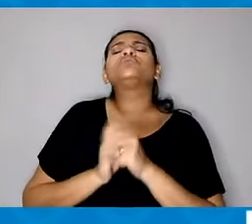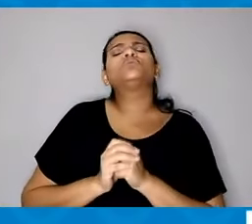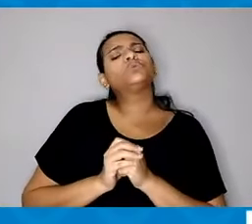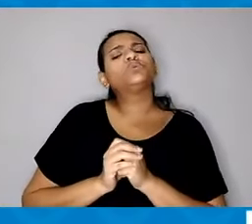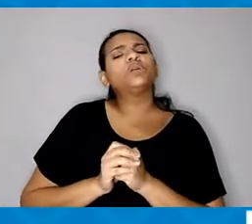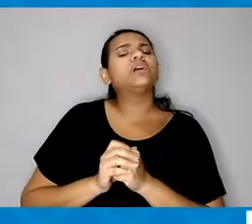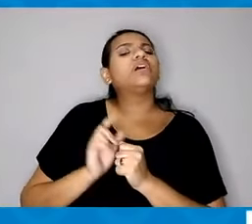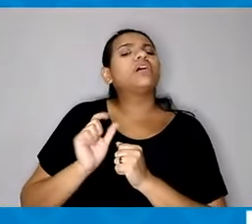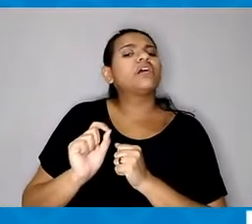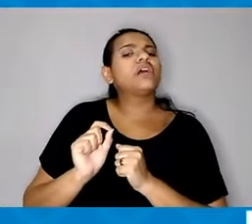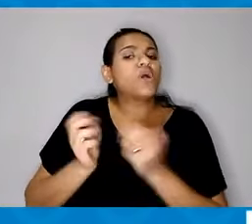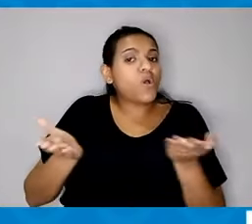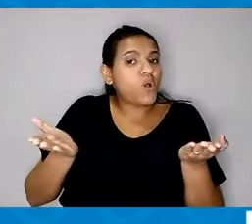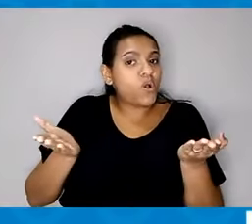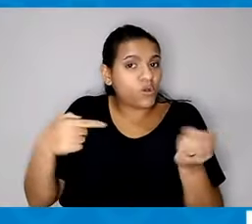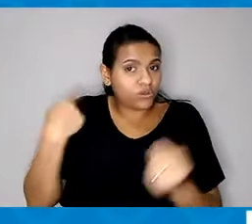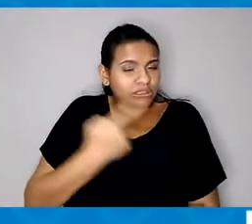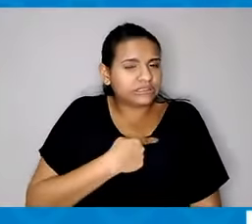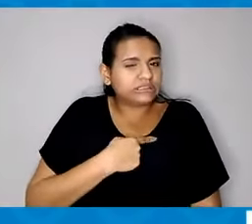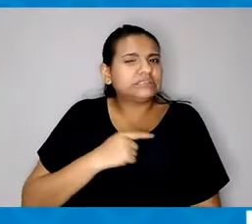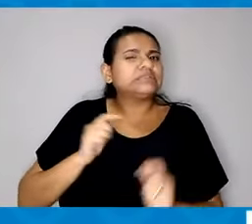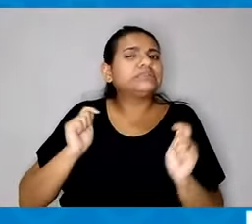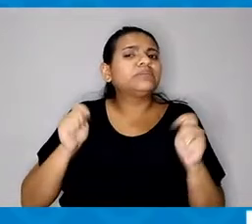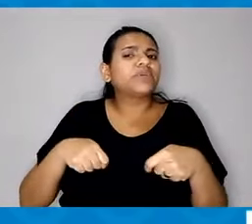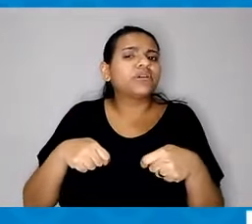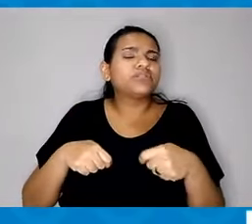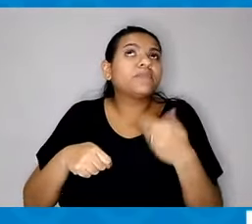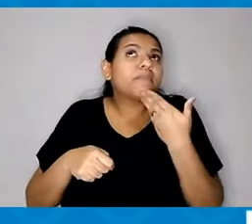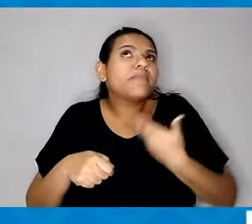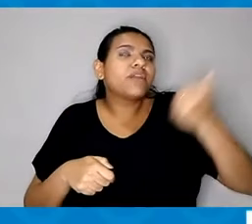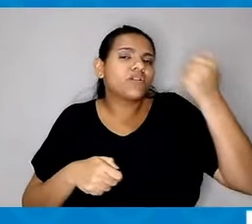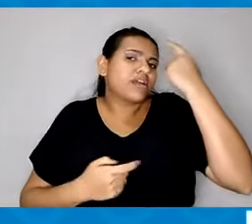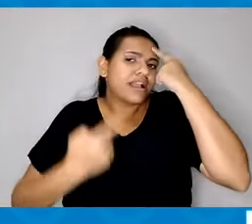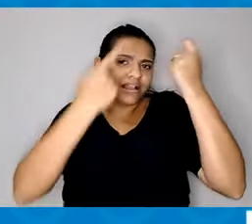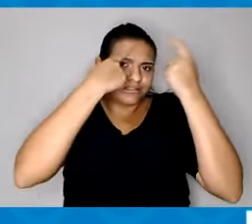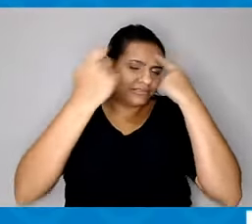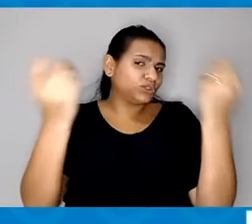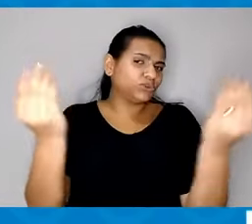que a gente pode fazer para melhorar a nossa criatividade?